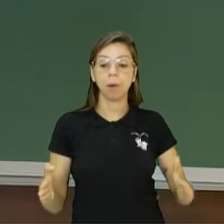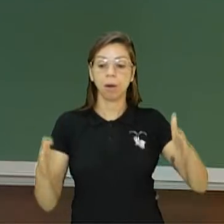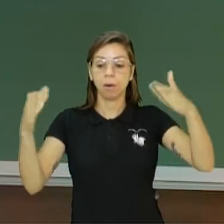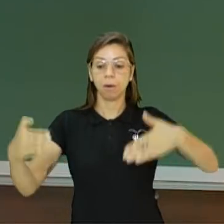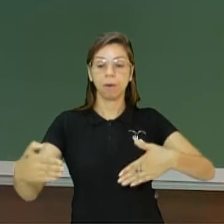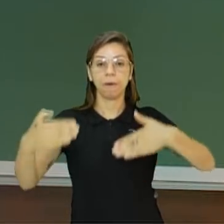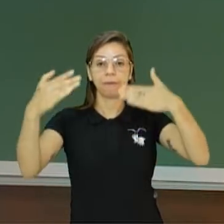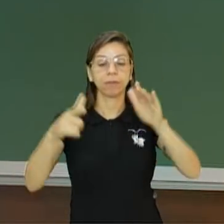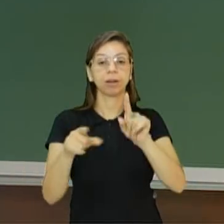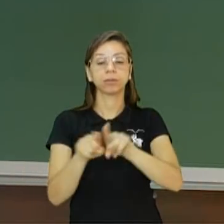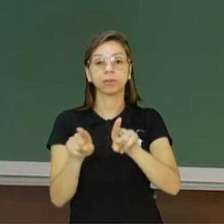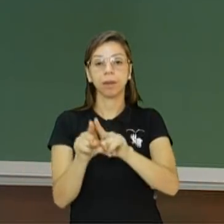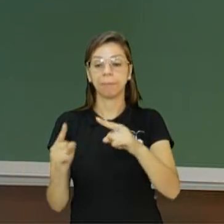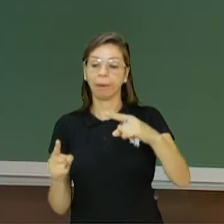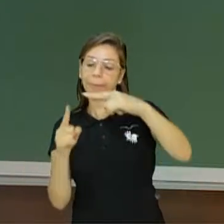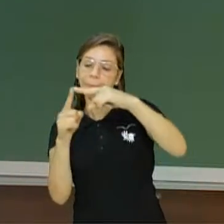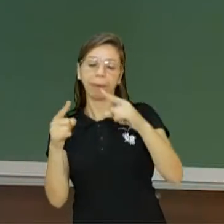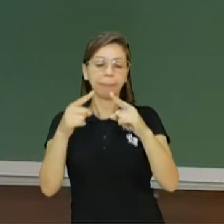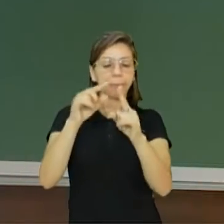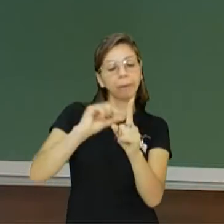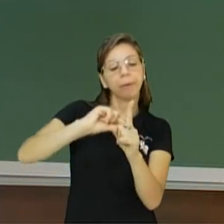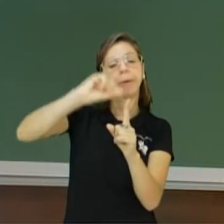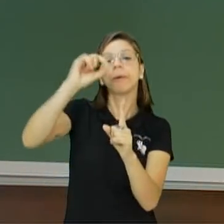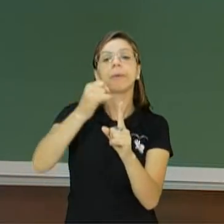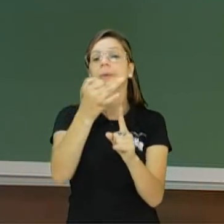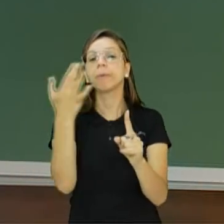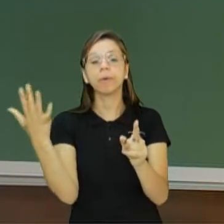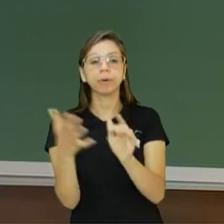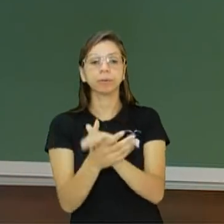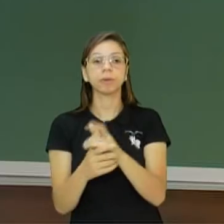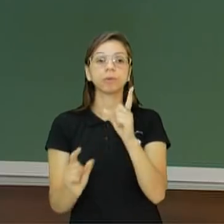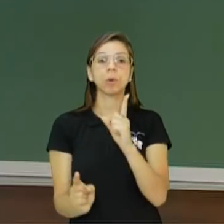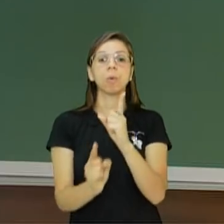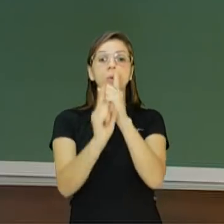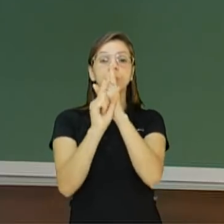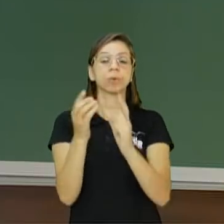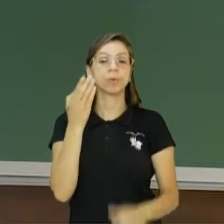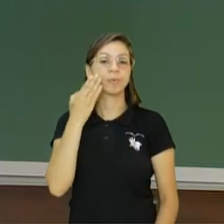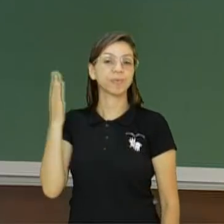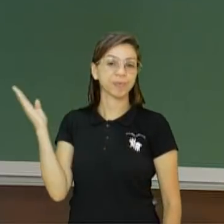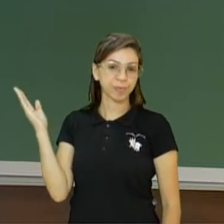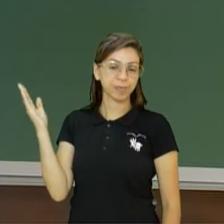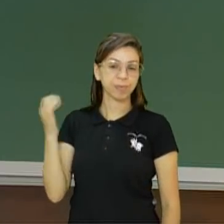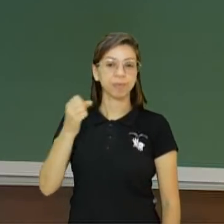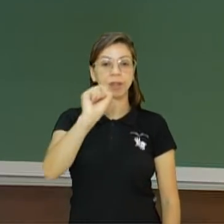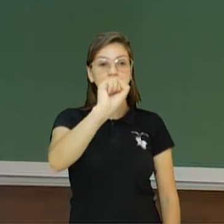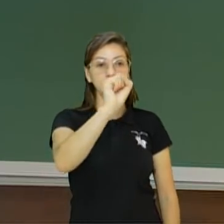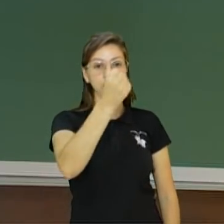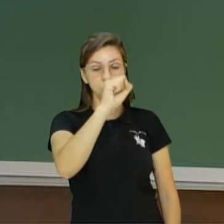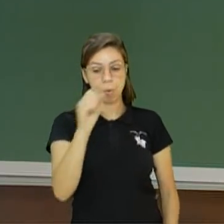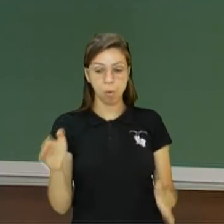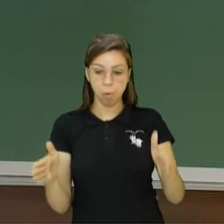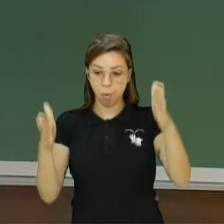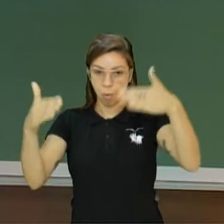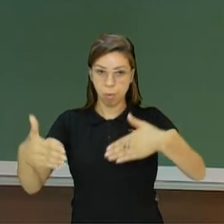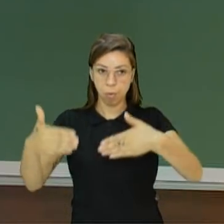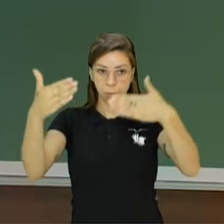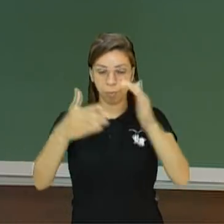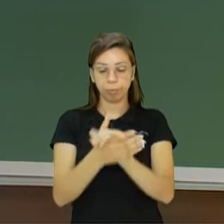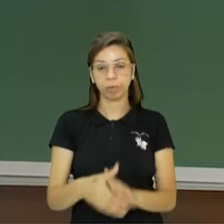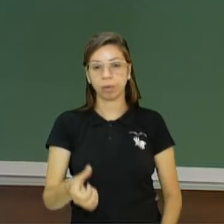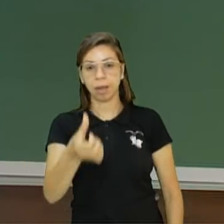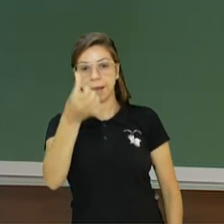vértices e arestas? Se você contou certinho, você encontrou isso aqui. 8 faces,